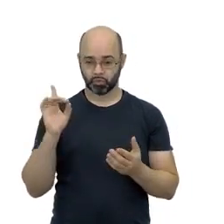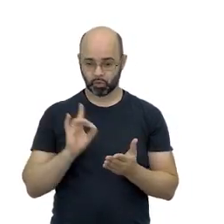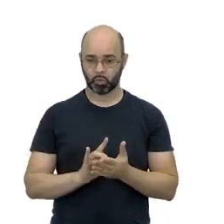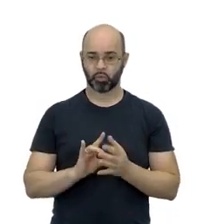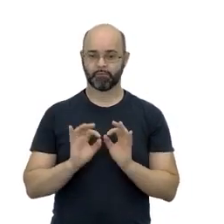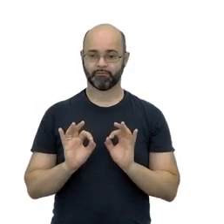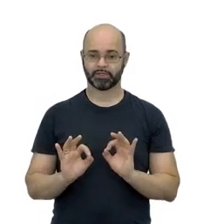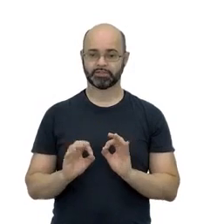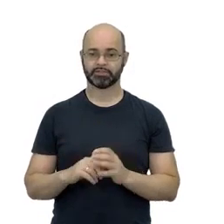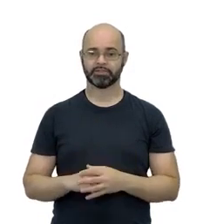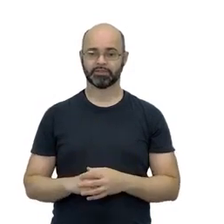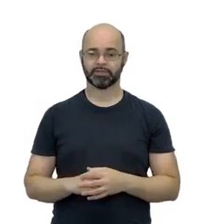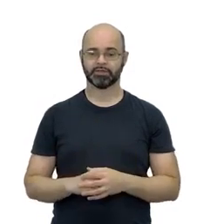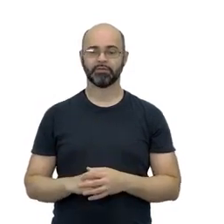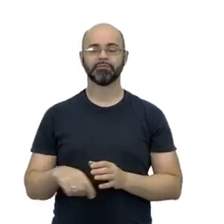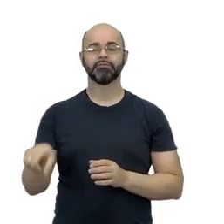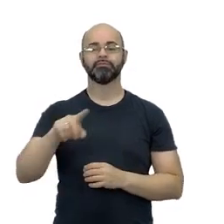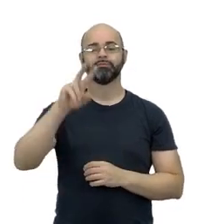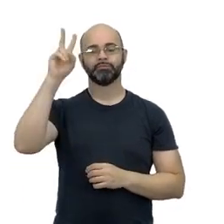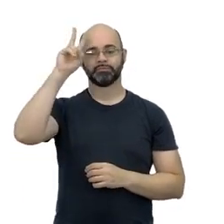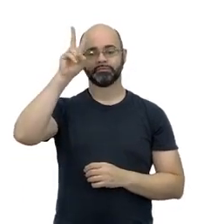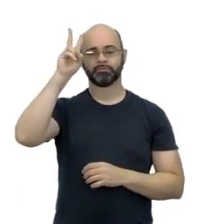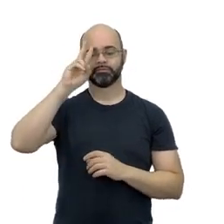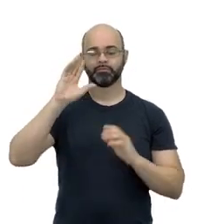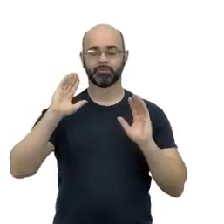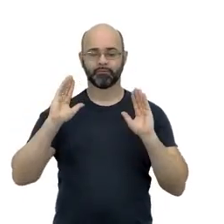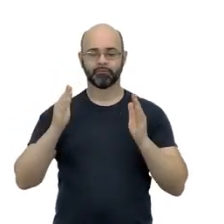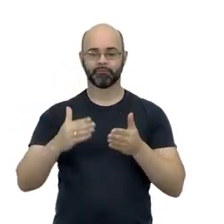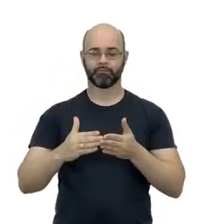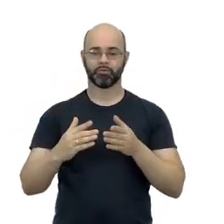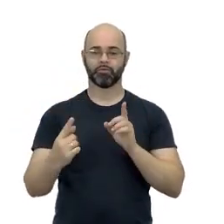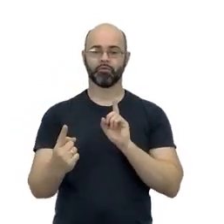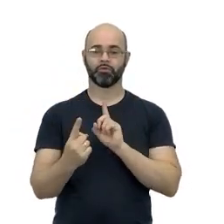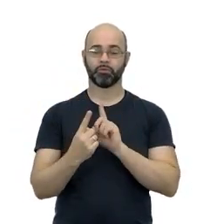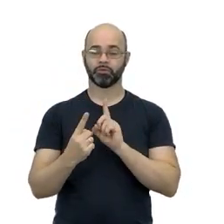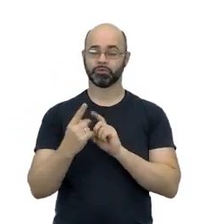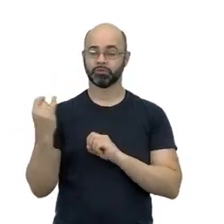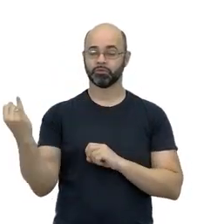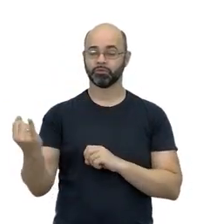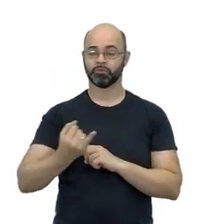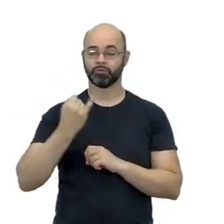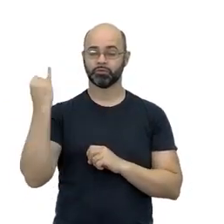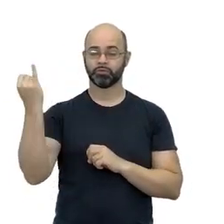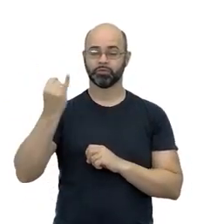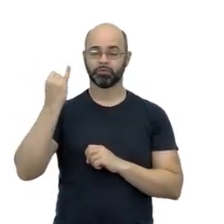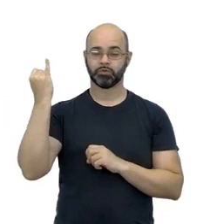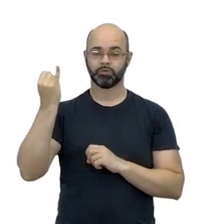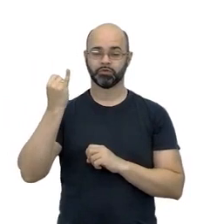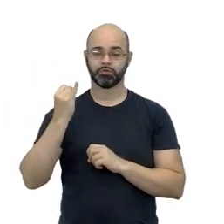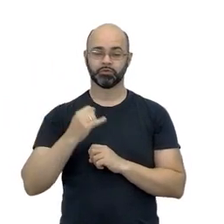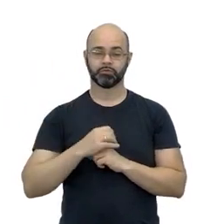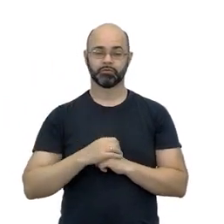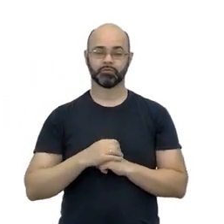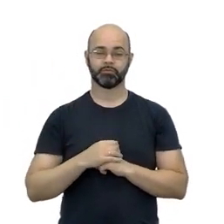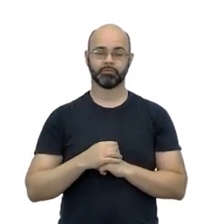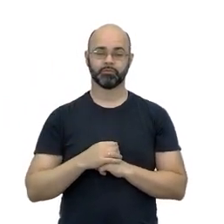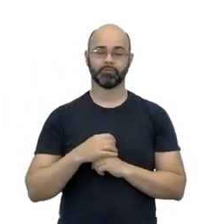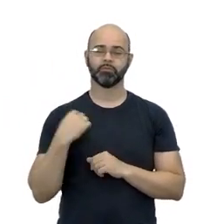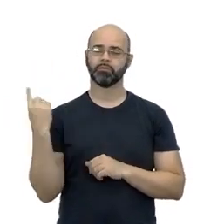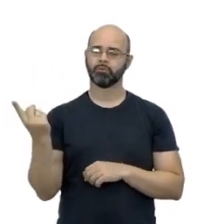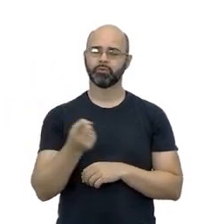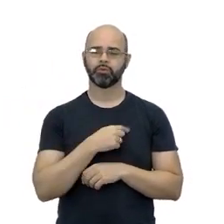lembrá-los que o foco formativo é algo bastante importante que a gente, professor,